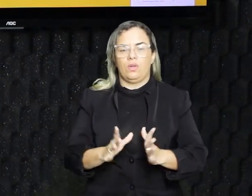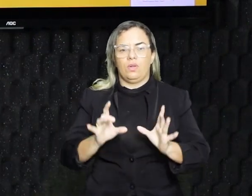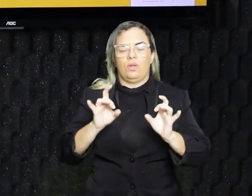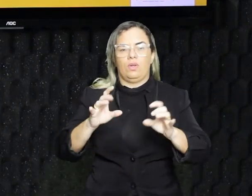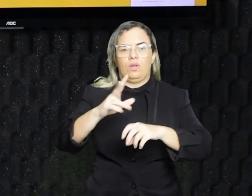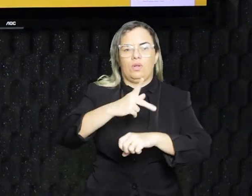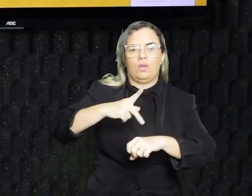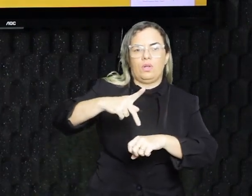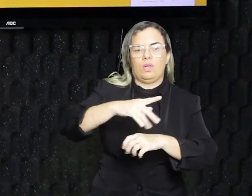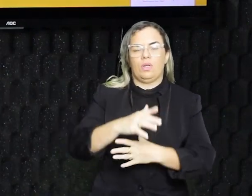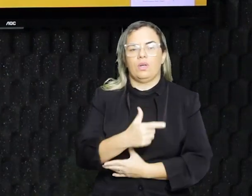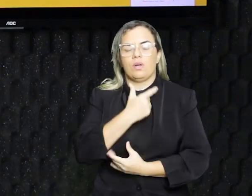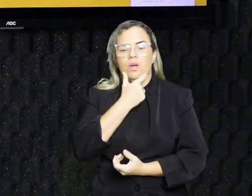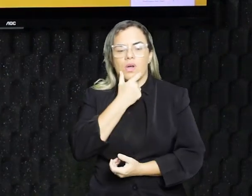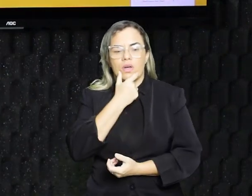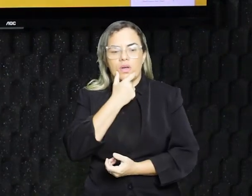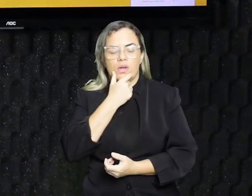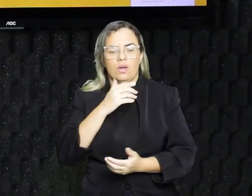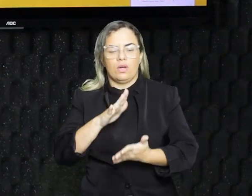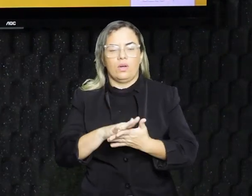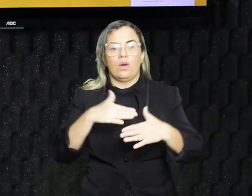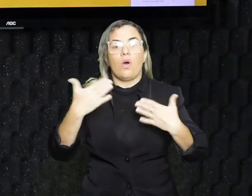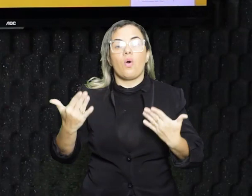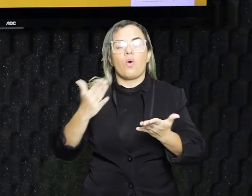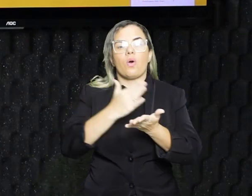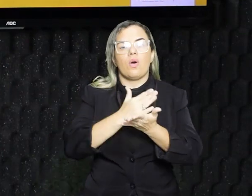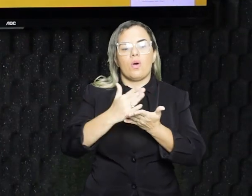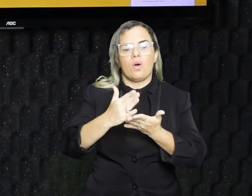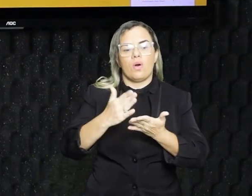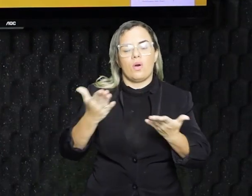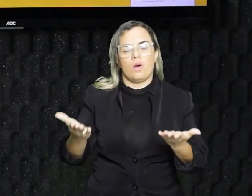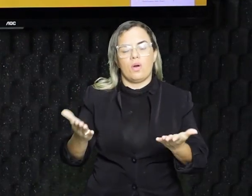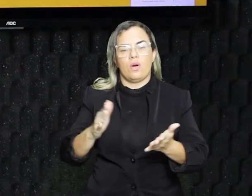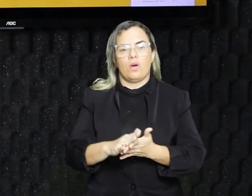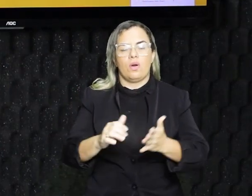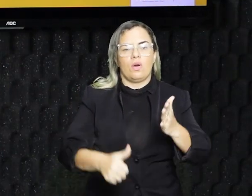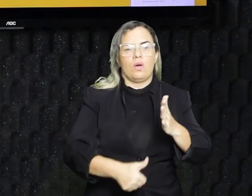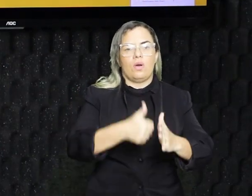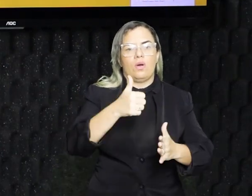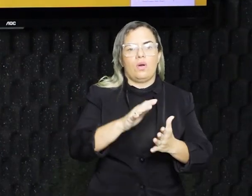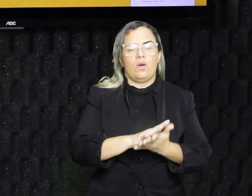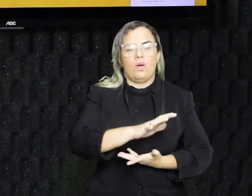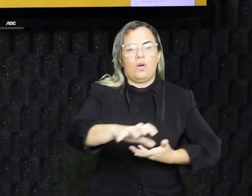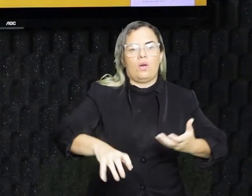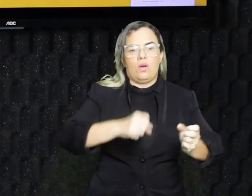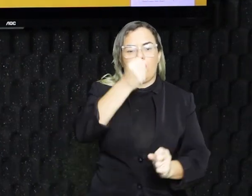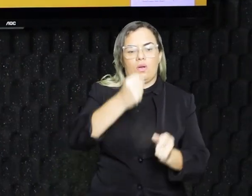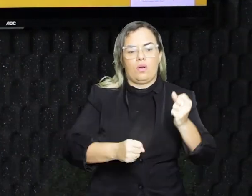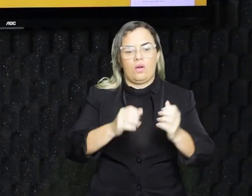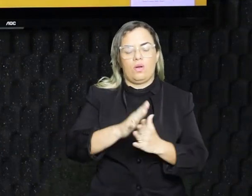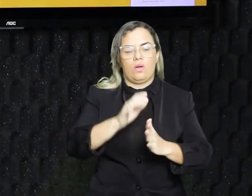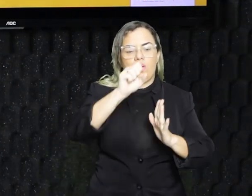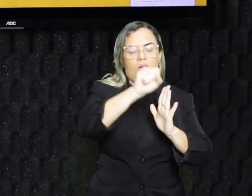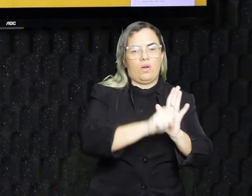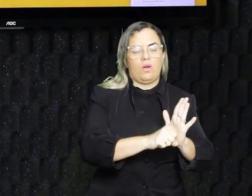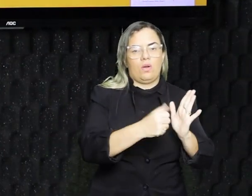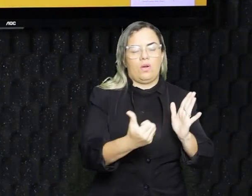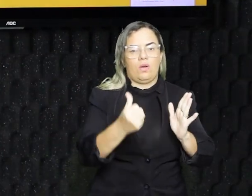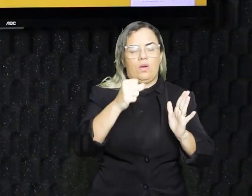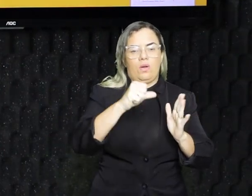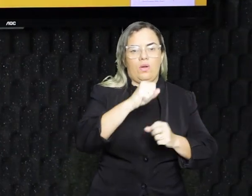especificamente na Inglaterra. A partir de quando, Marcos? Ora, se a primeira revolução industrial começa no século XVIII, a partir